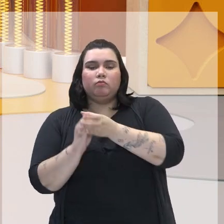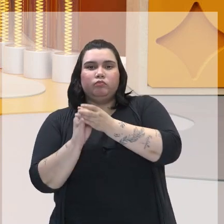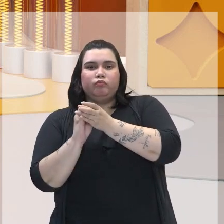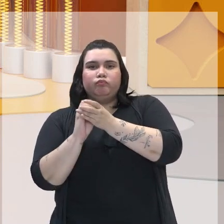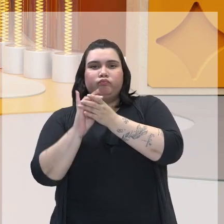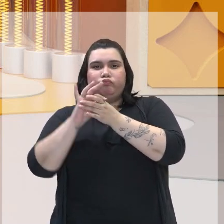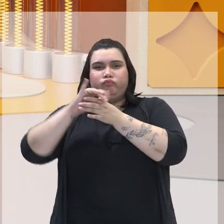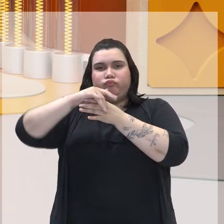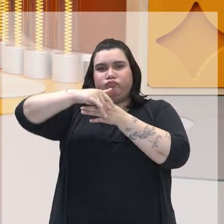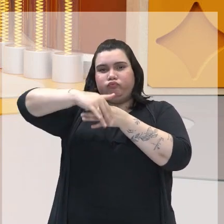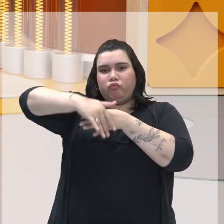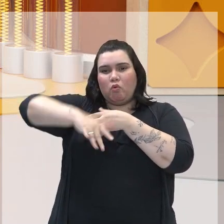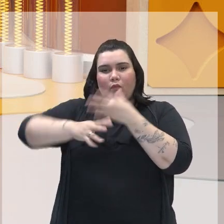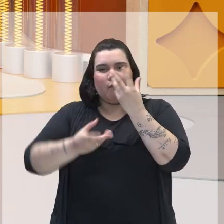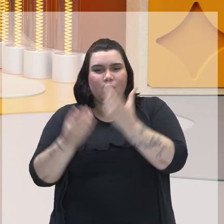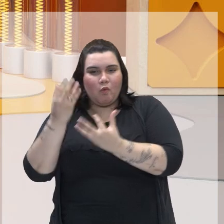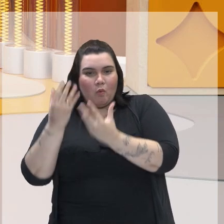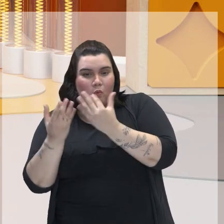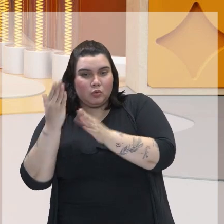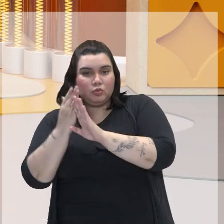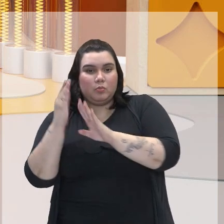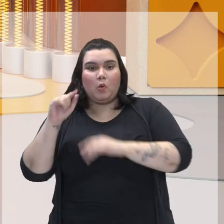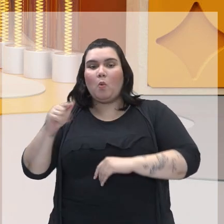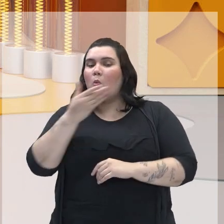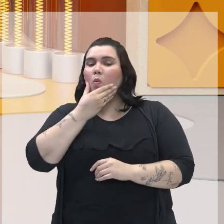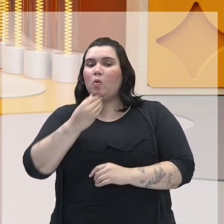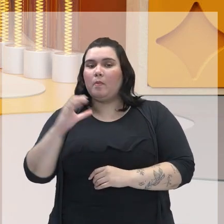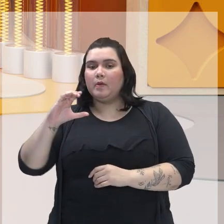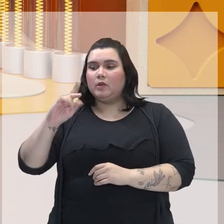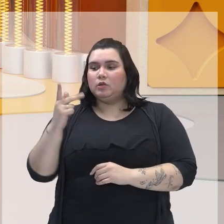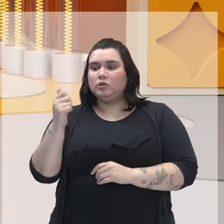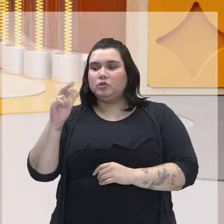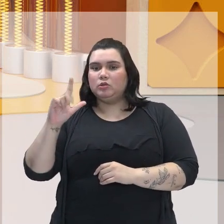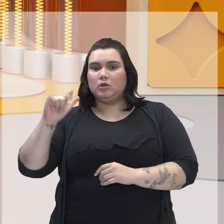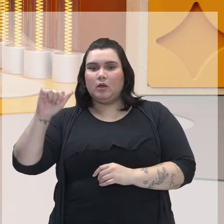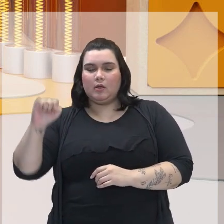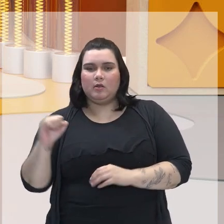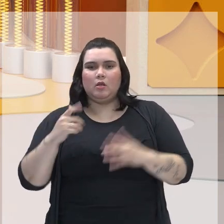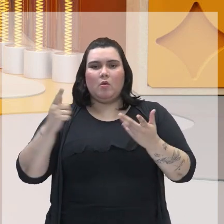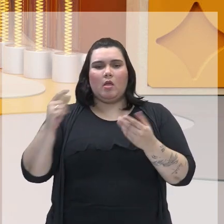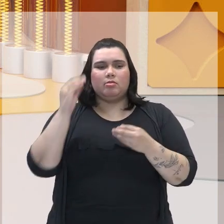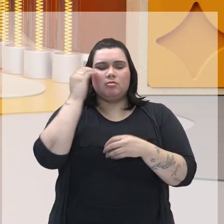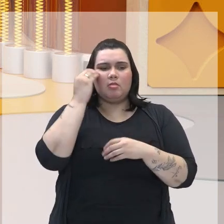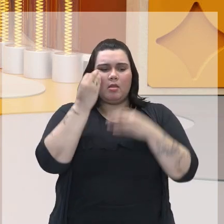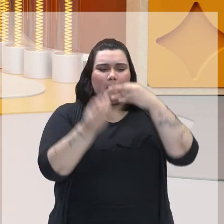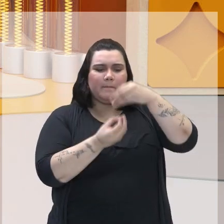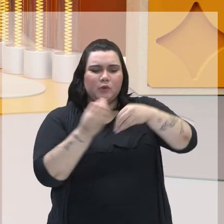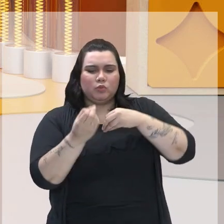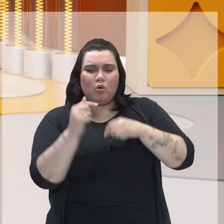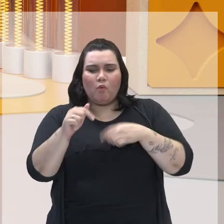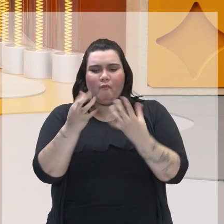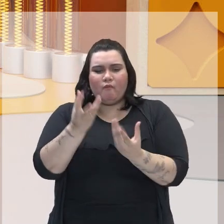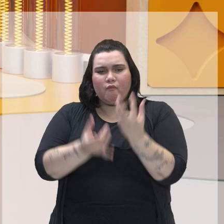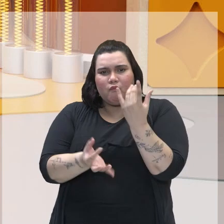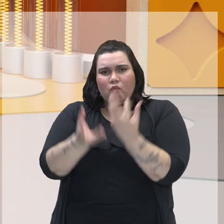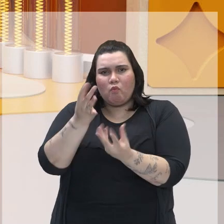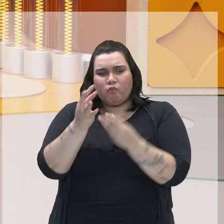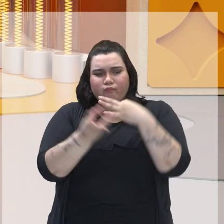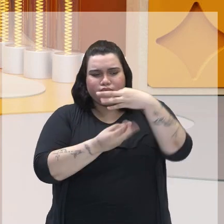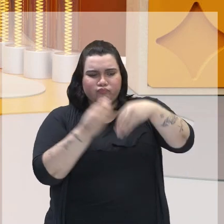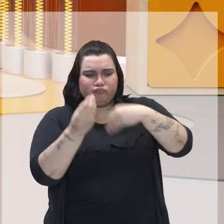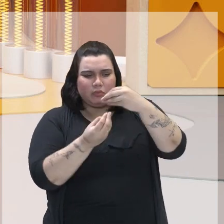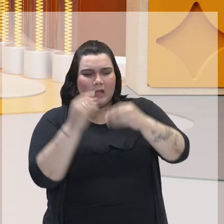que vai fazer com que haja um processo ali de misturar enxofre e alguns outros materiais, né, para deixar essa